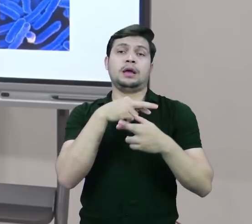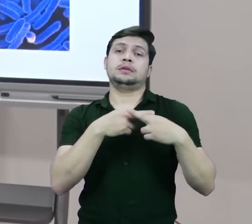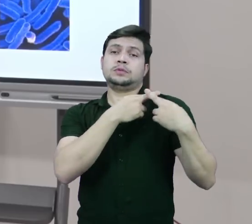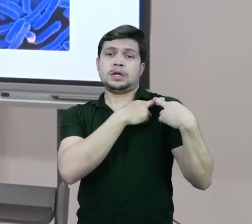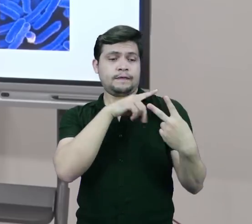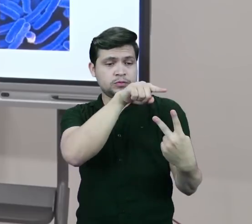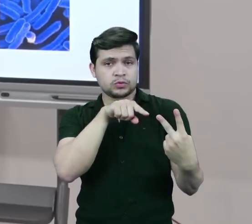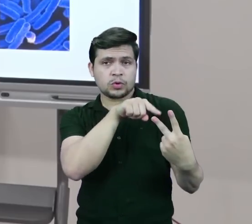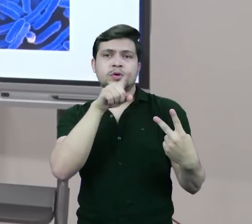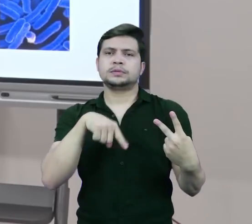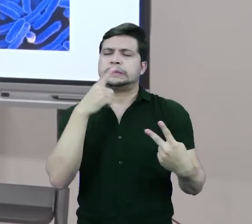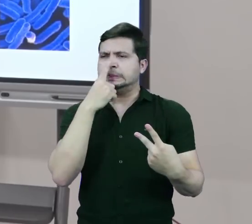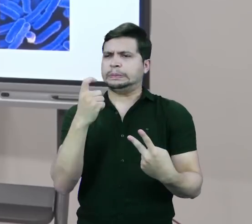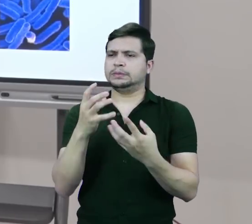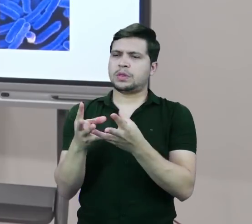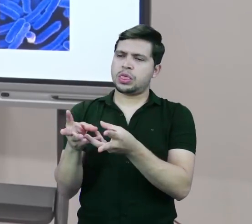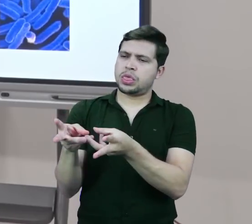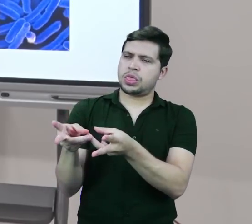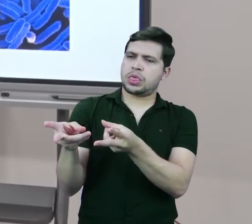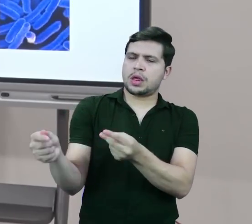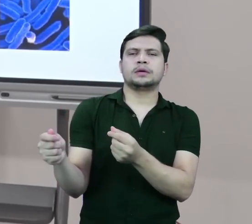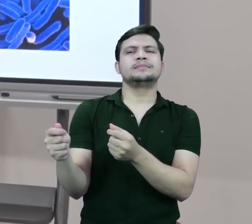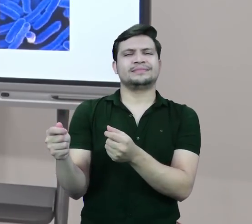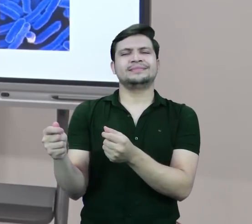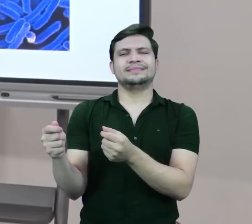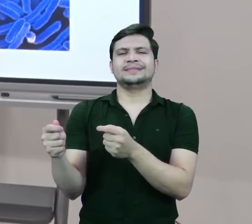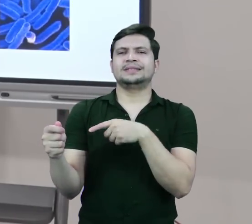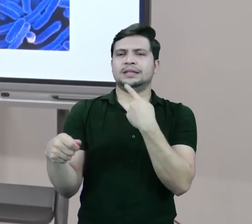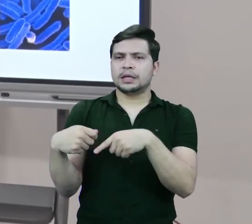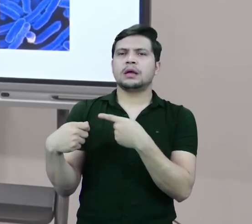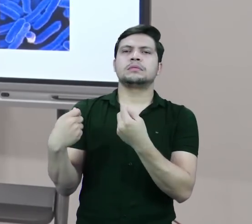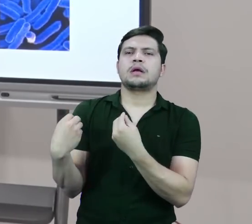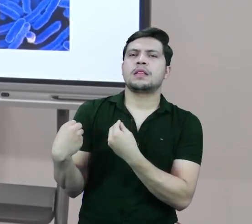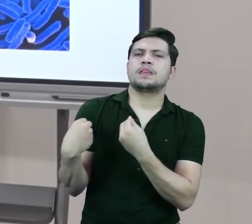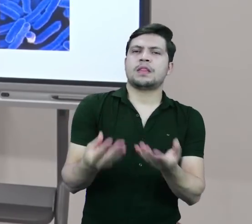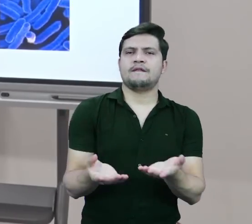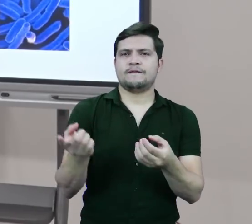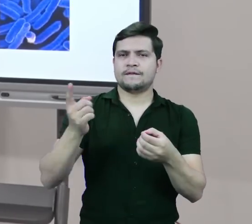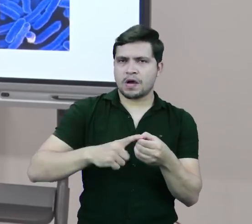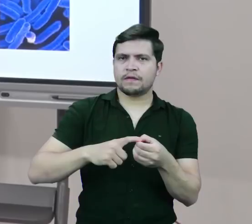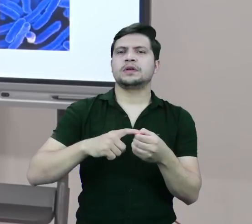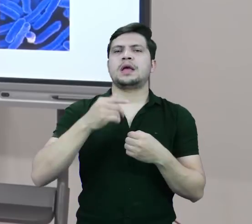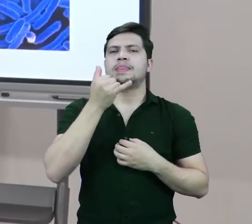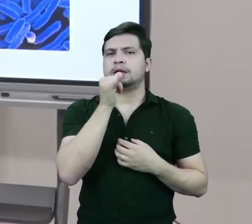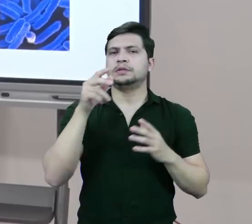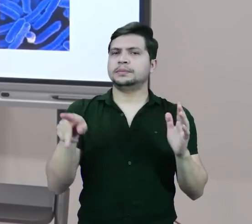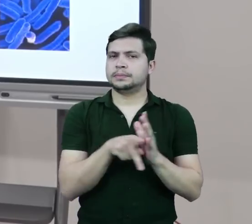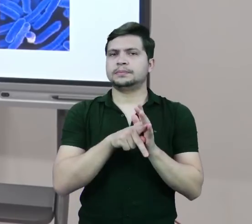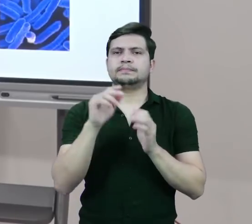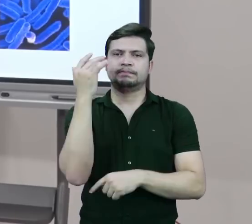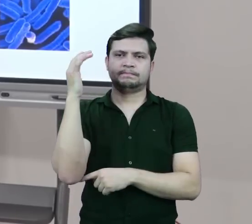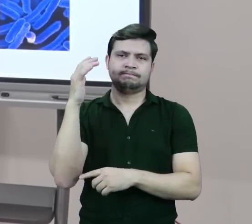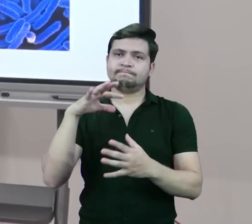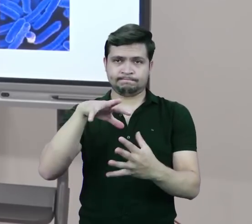por essa degradação dessa matéria orgânica, desses nutrientes, devolvendo em si, né, essa energia do nosso